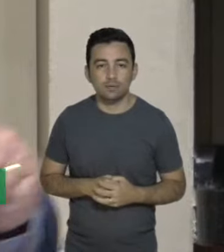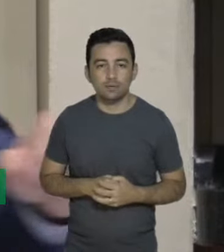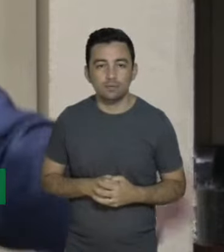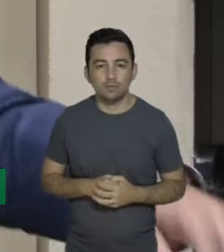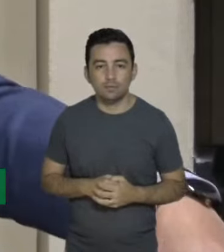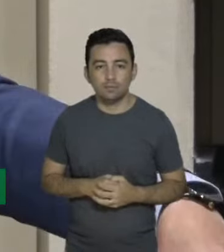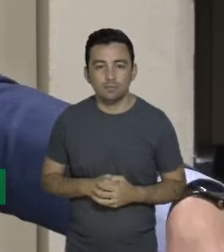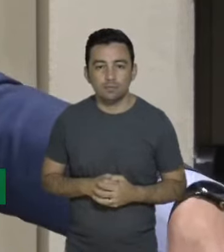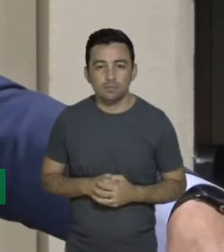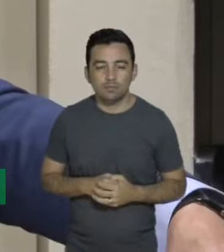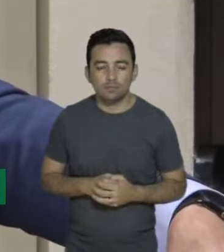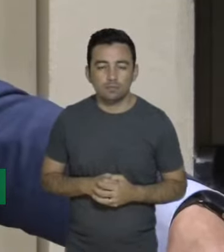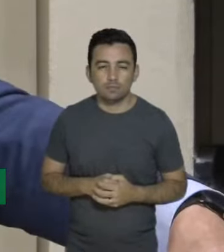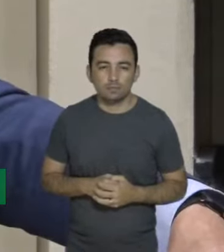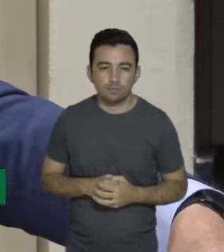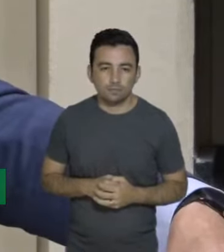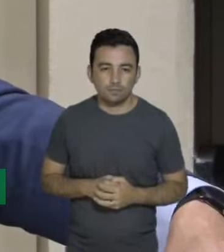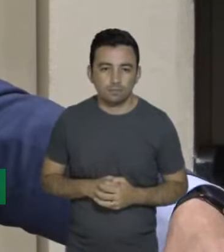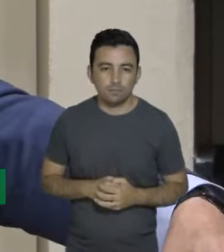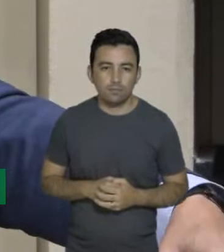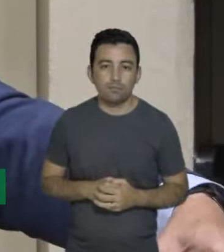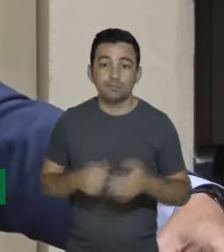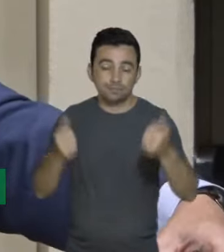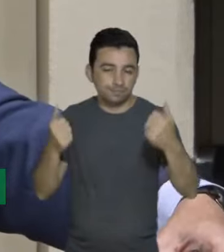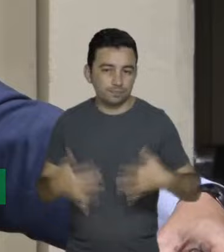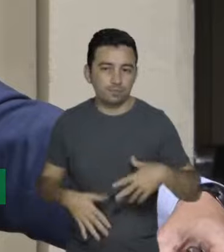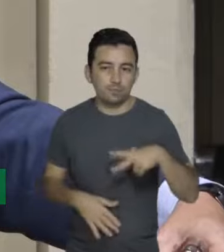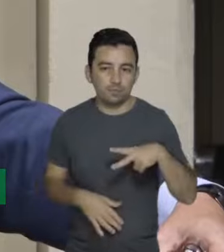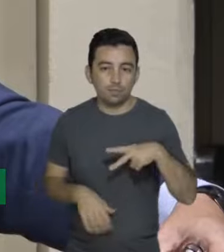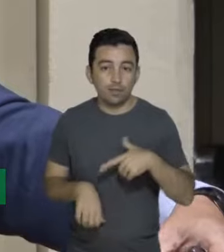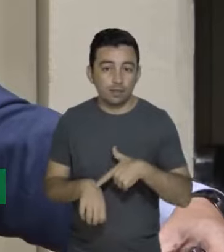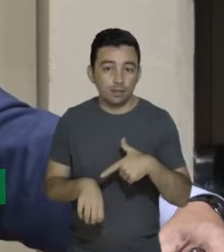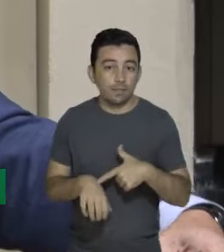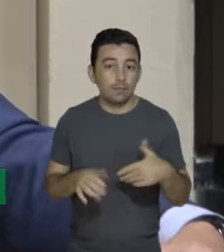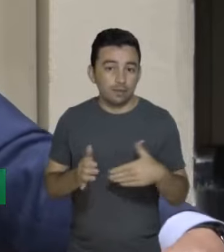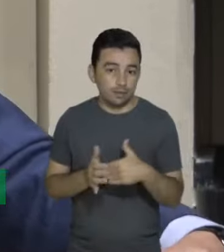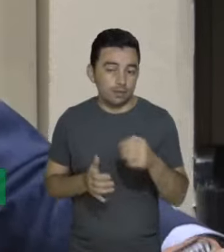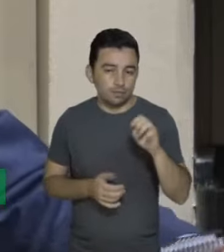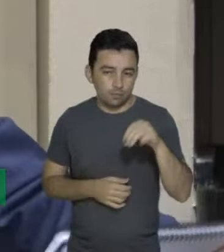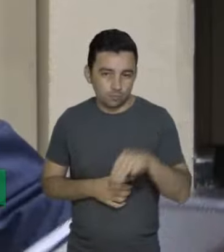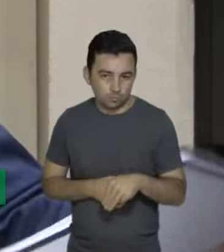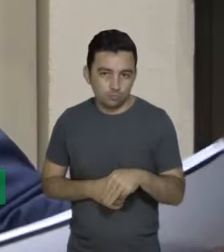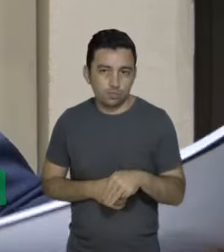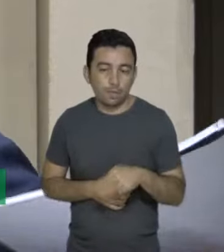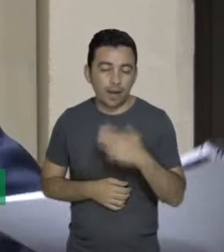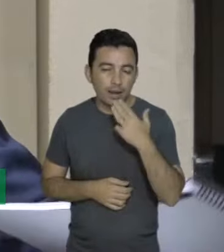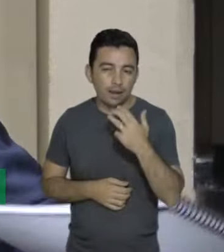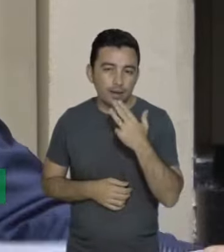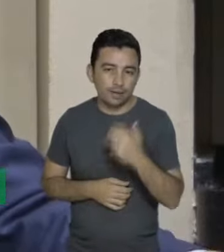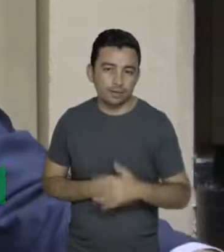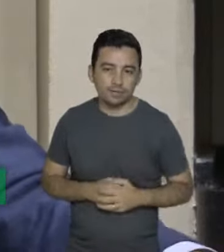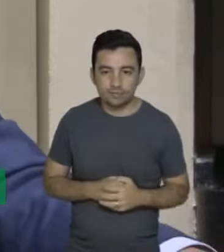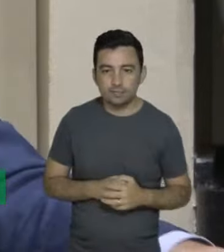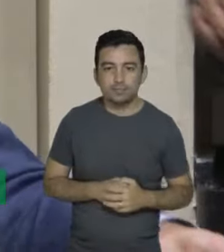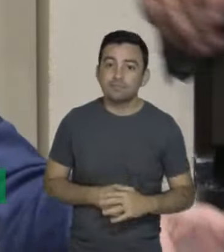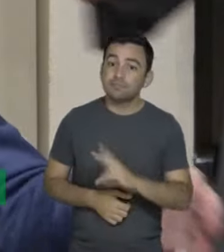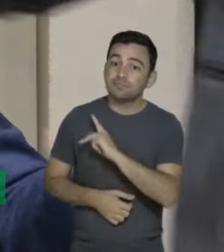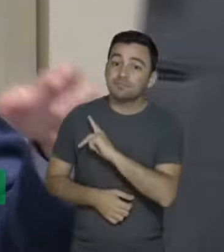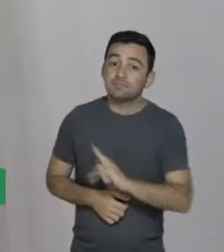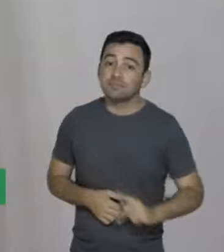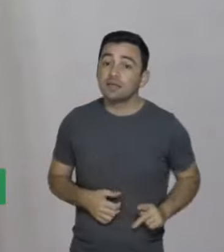Agora sim em explicações pessoais pelo tempo de até 10 minutos com a palavra Deputado Marquito ligar o seu presidente queria